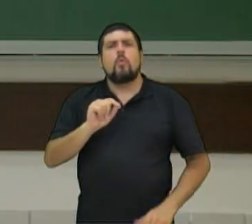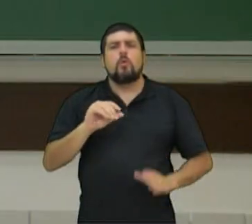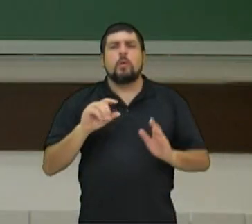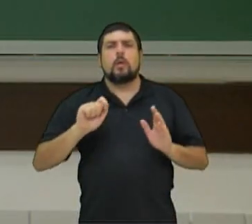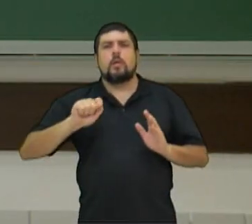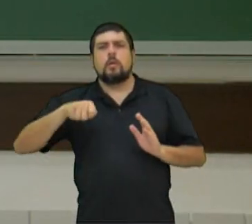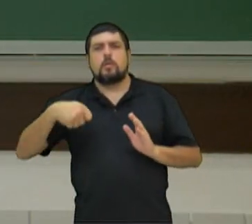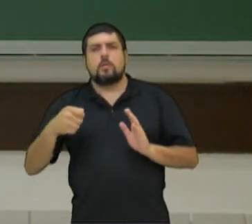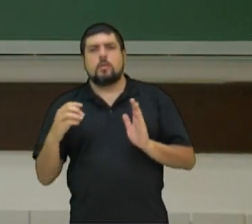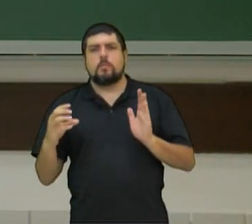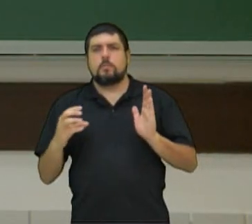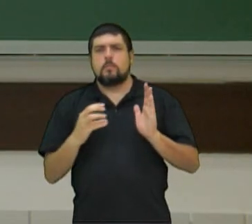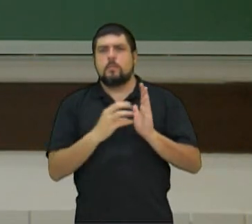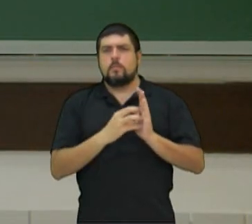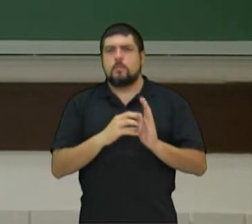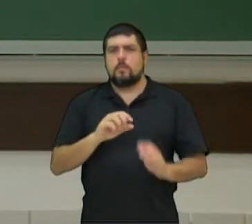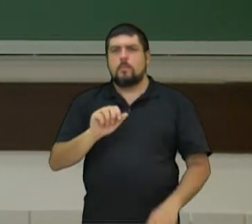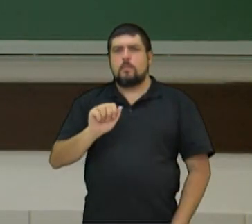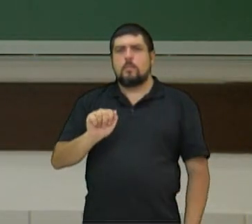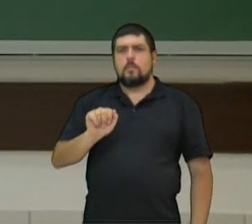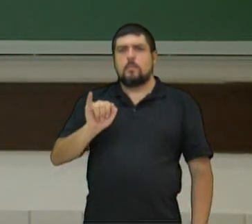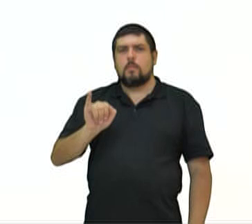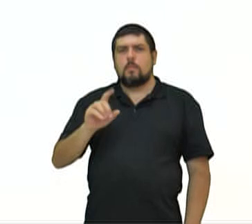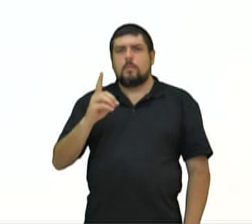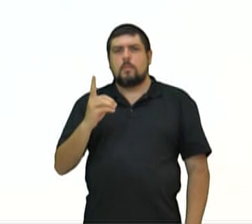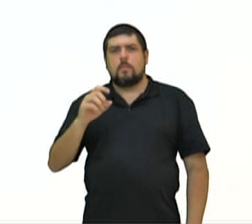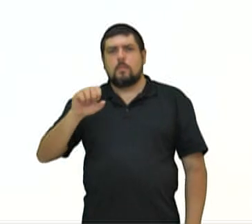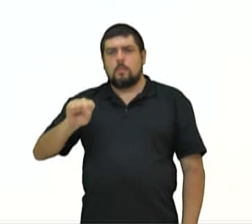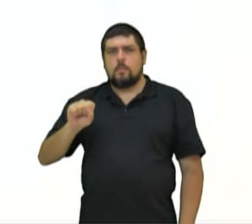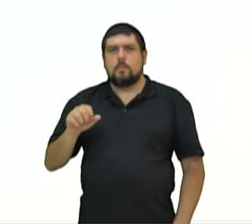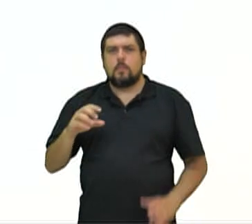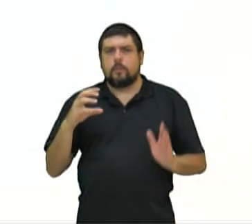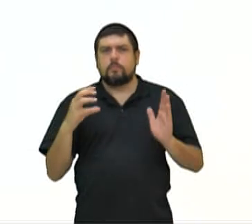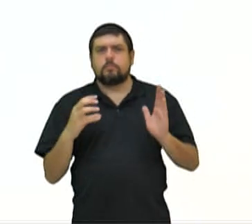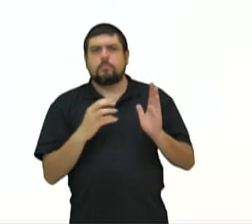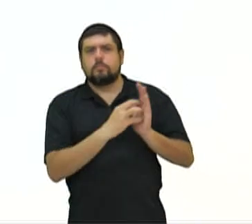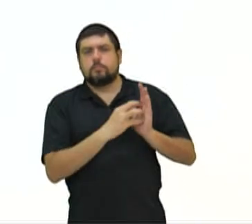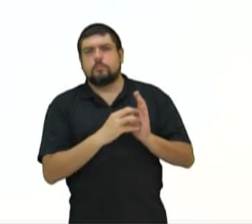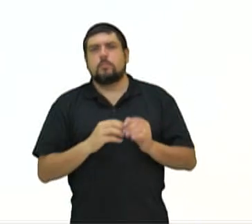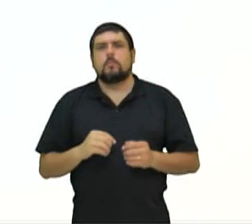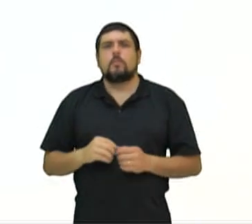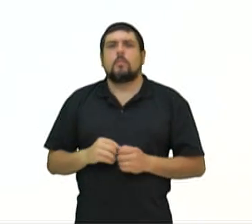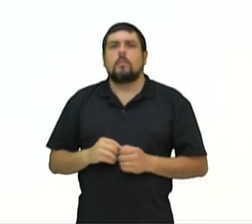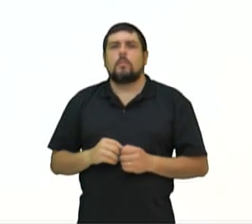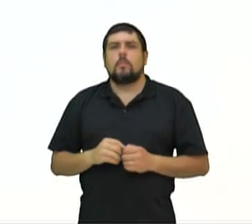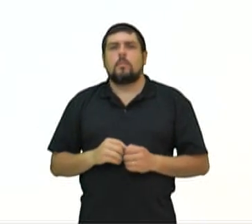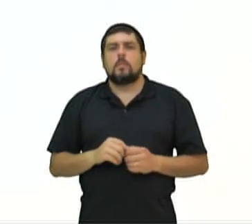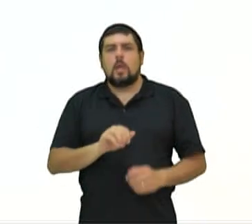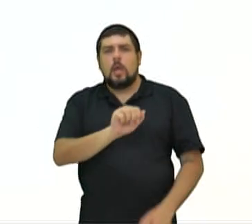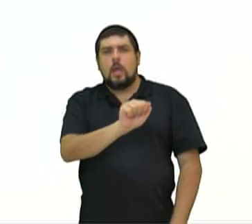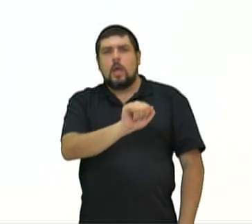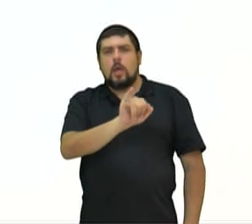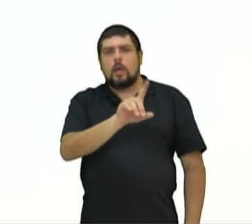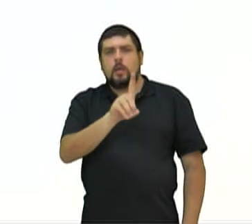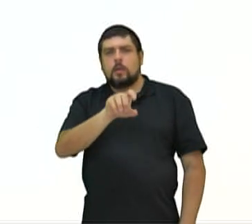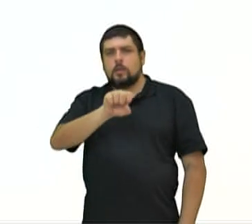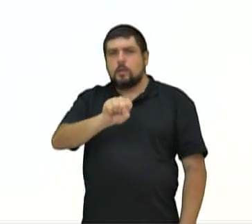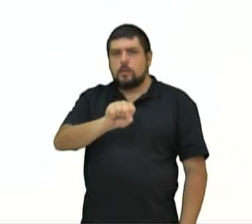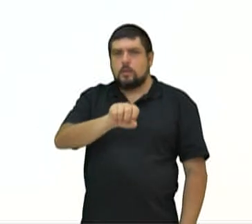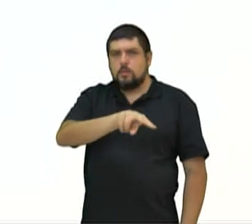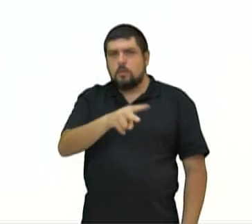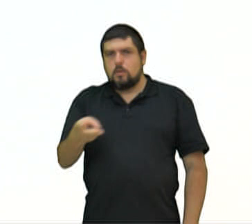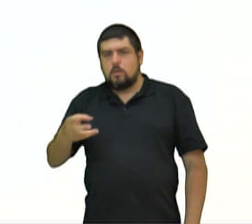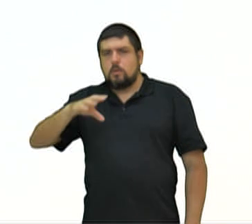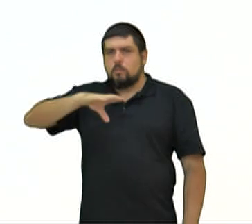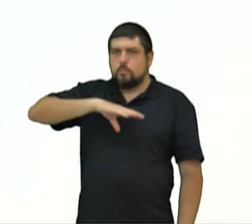Essa sigla AIDS vem do inglês, que traduzindo para o nosso português, significa